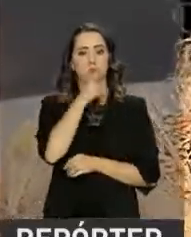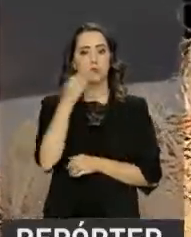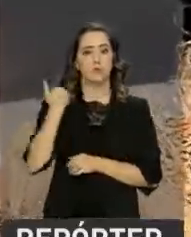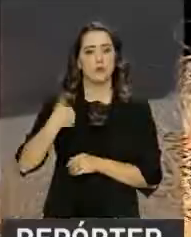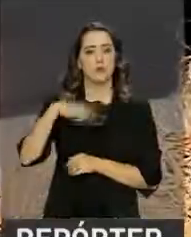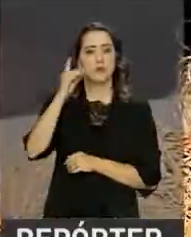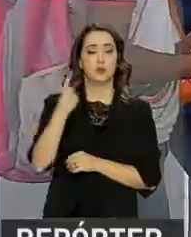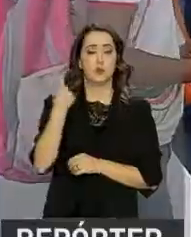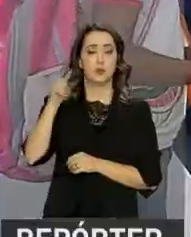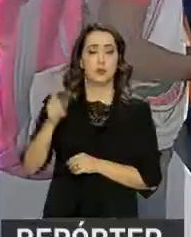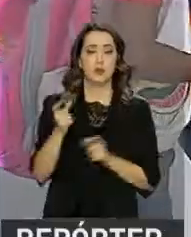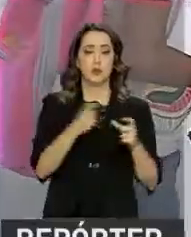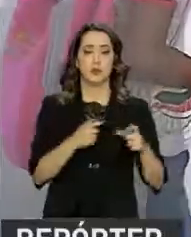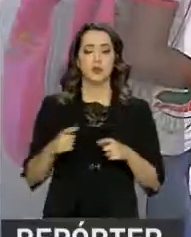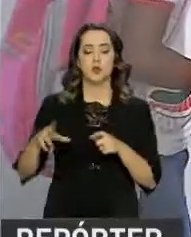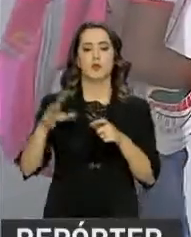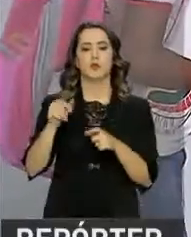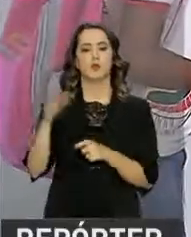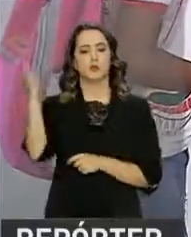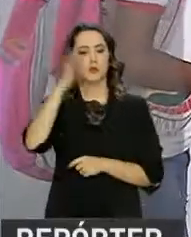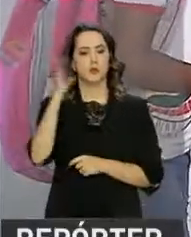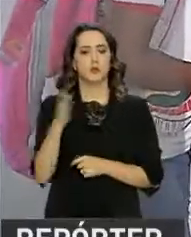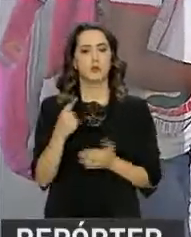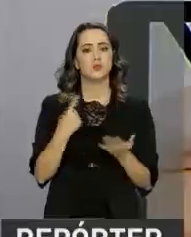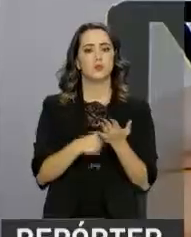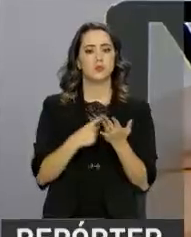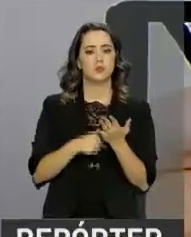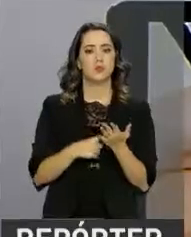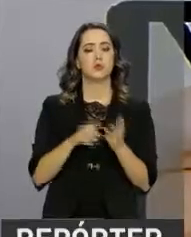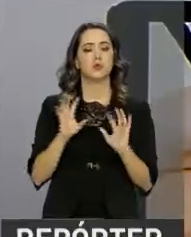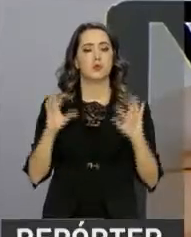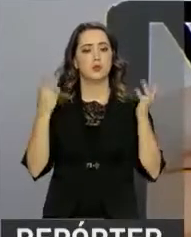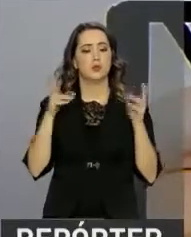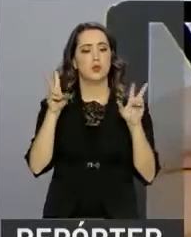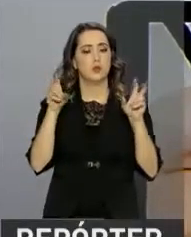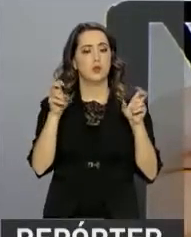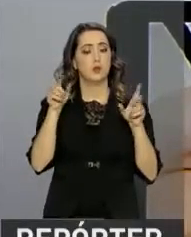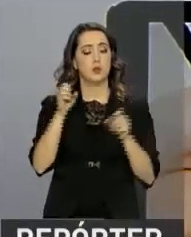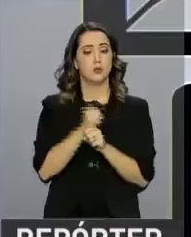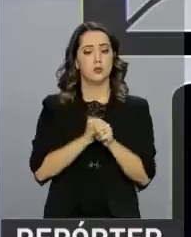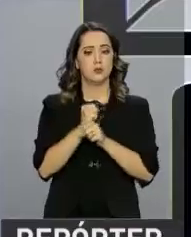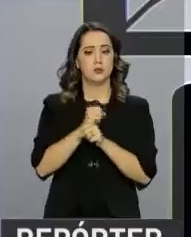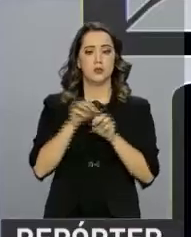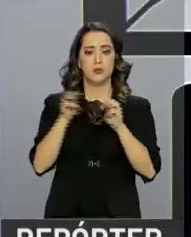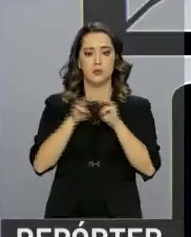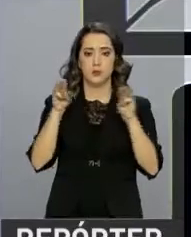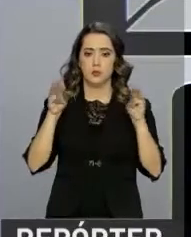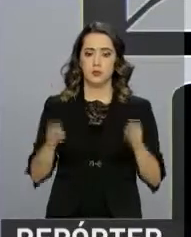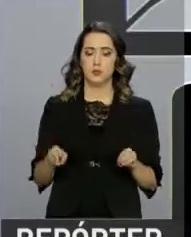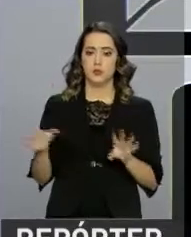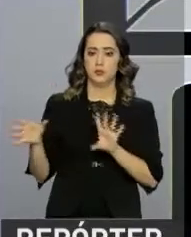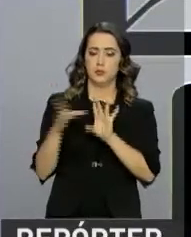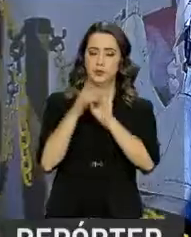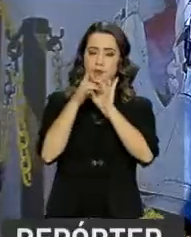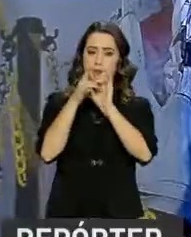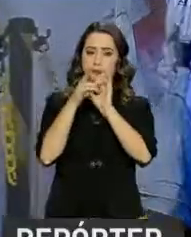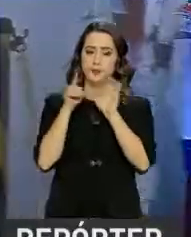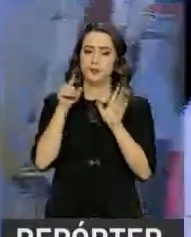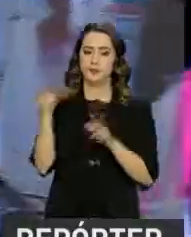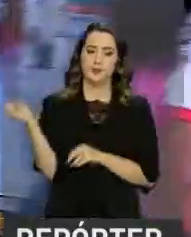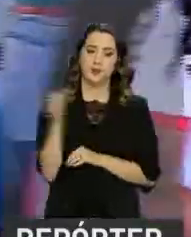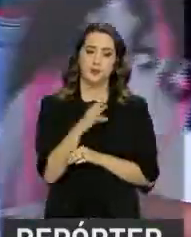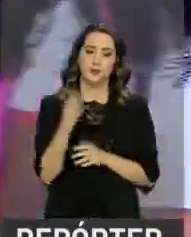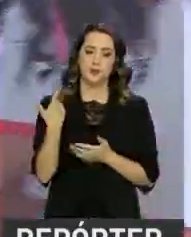Mais de 1000 instituições em todo o país aderiram ao evento, que tem como tema, este ano, Museus Hiperconectados.